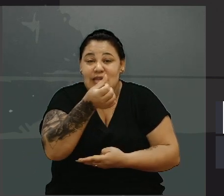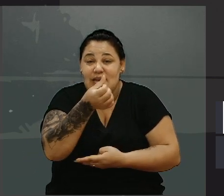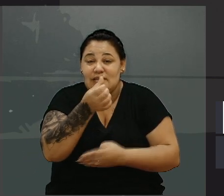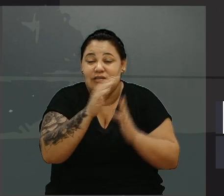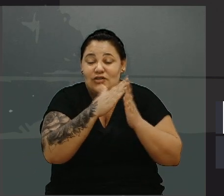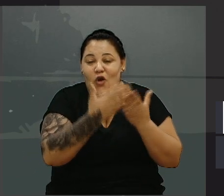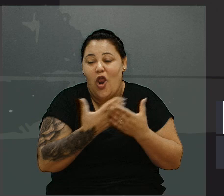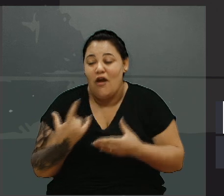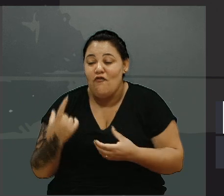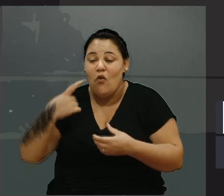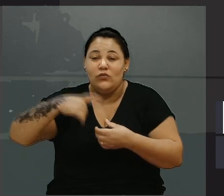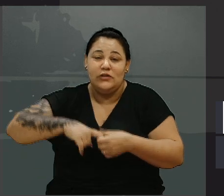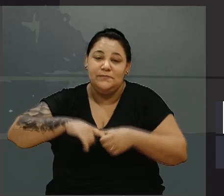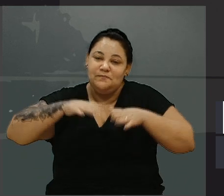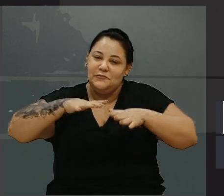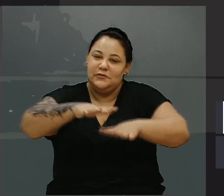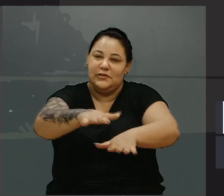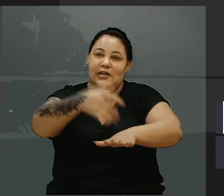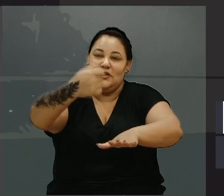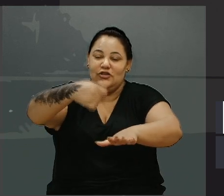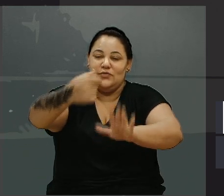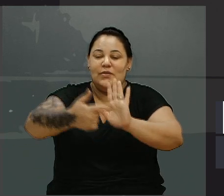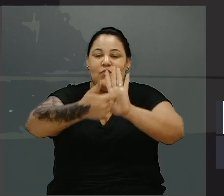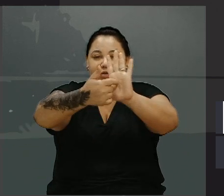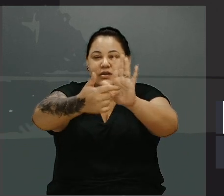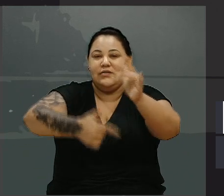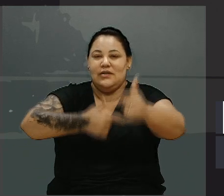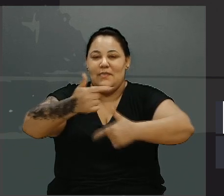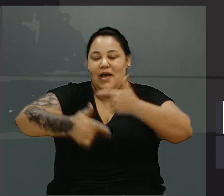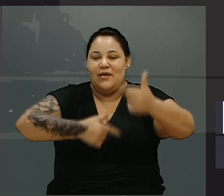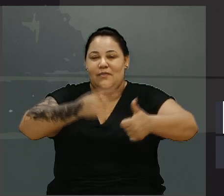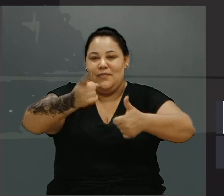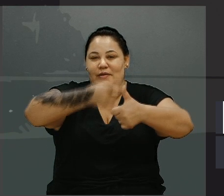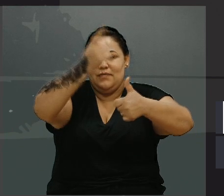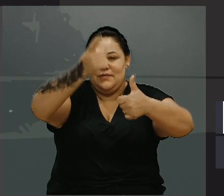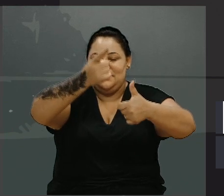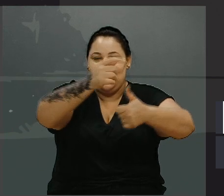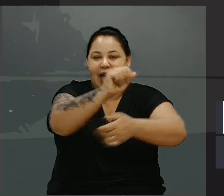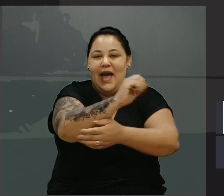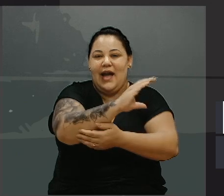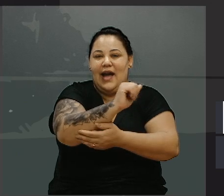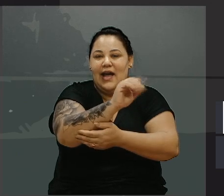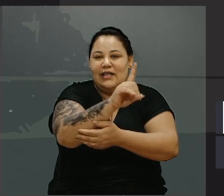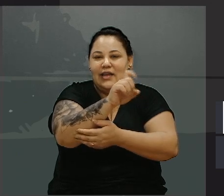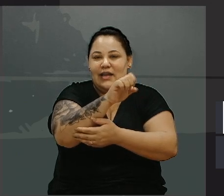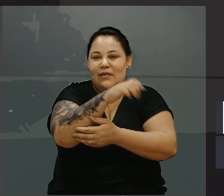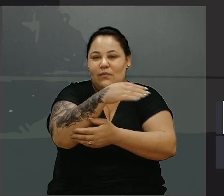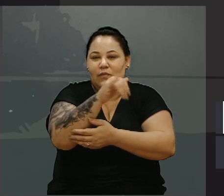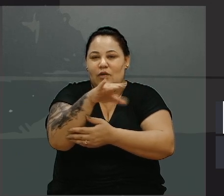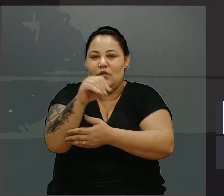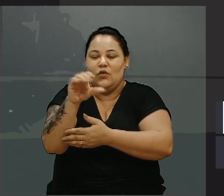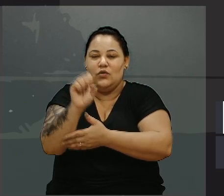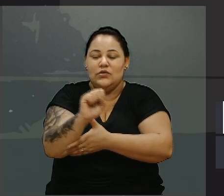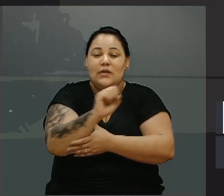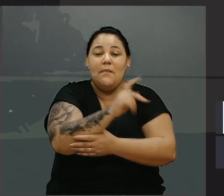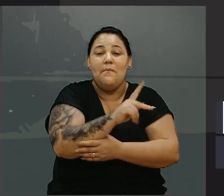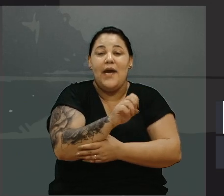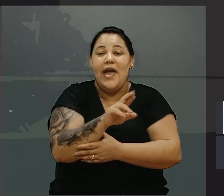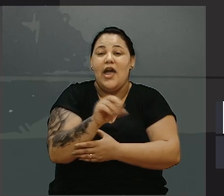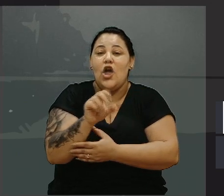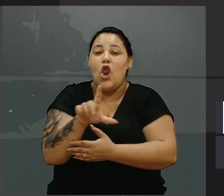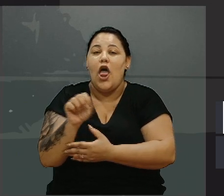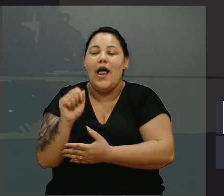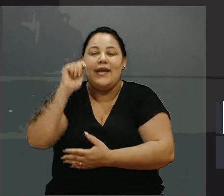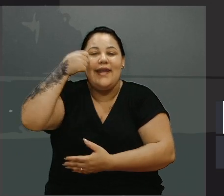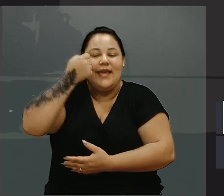6 escolas que nós precisamos destacar o trabalho. A primeira delas é a Acadêmicos Pérola Negra, do